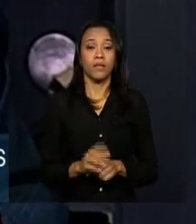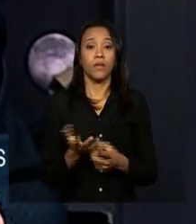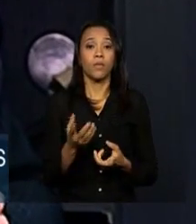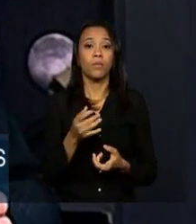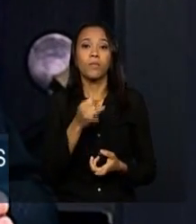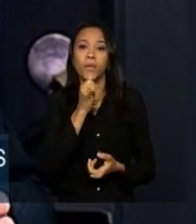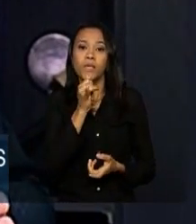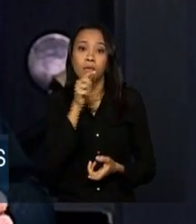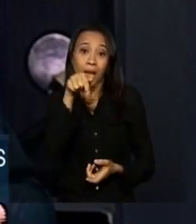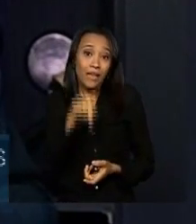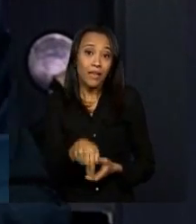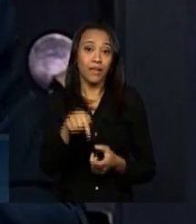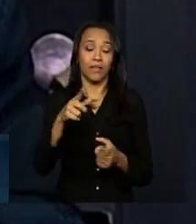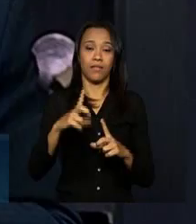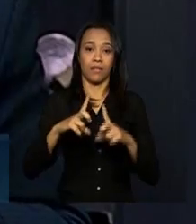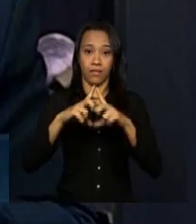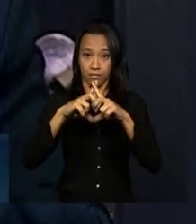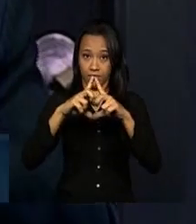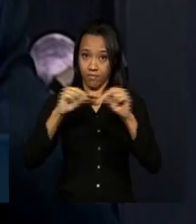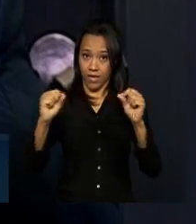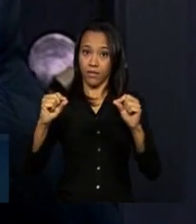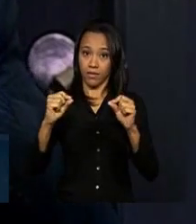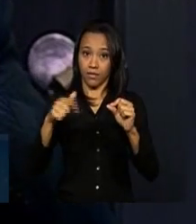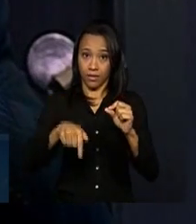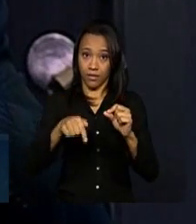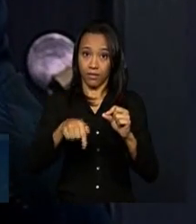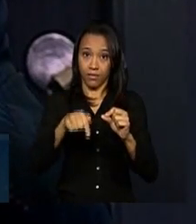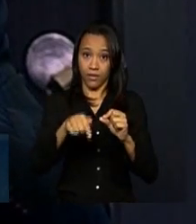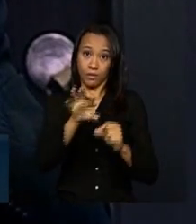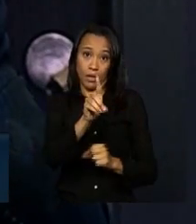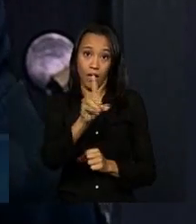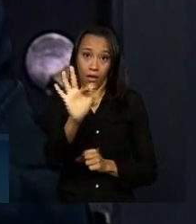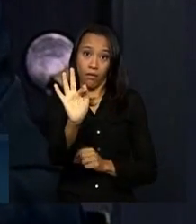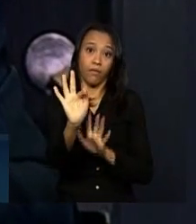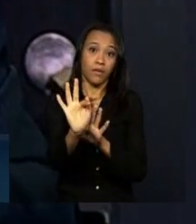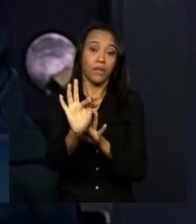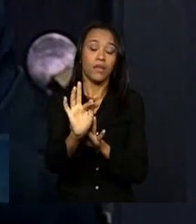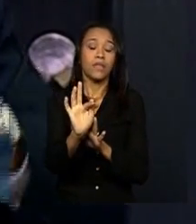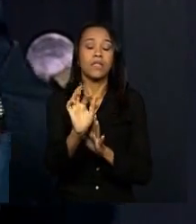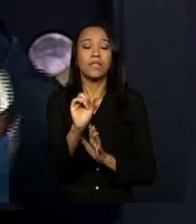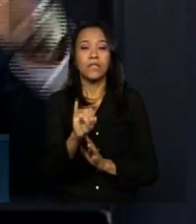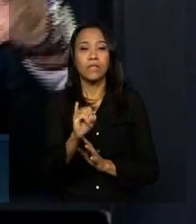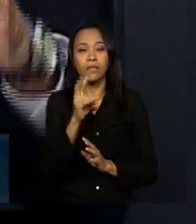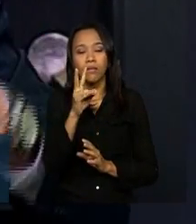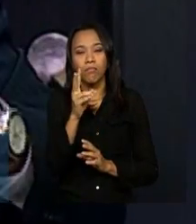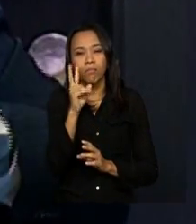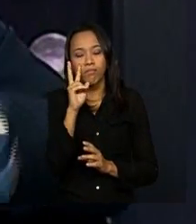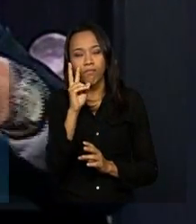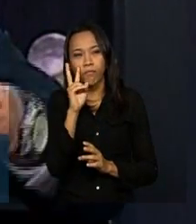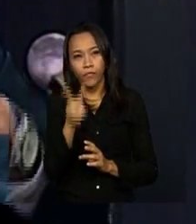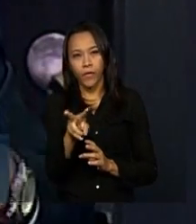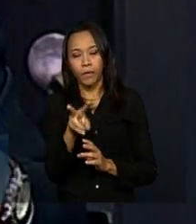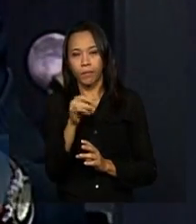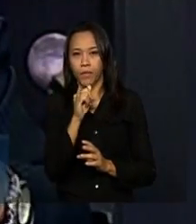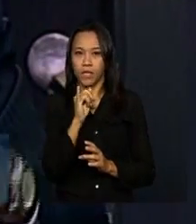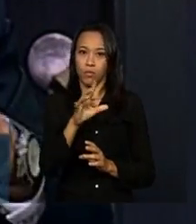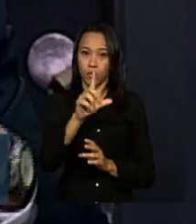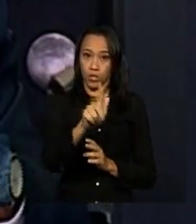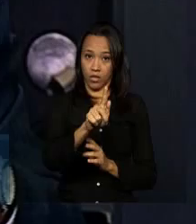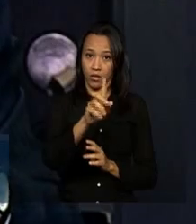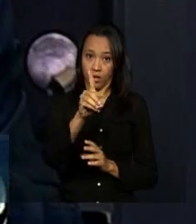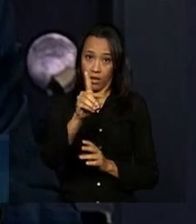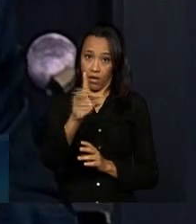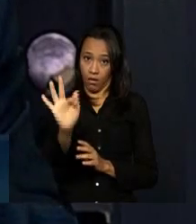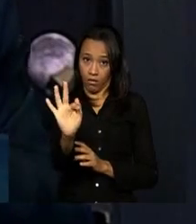caso aqui de Brasília se nós olharmos separadamente eh o o Estado né do do GDF